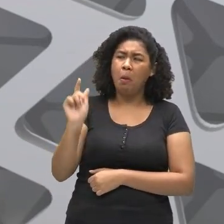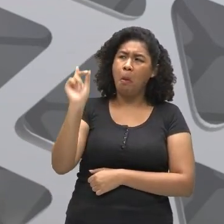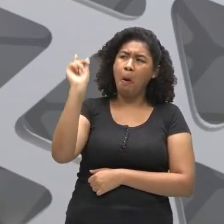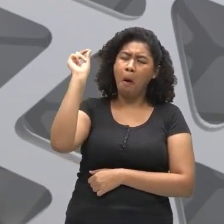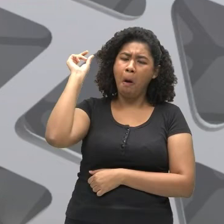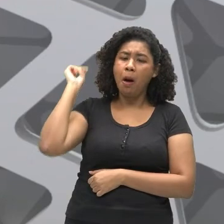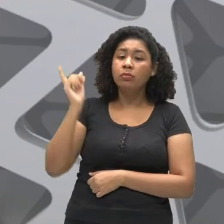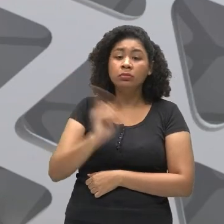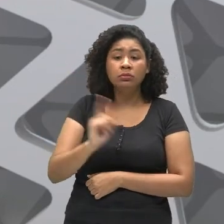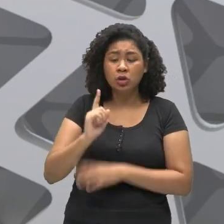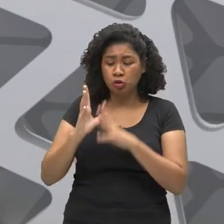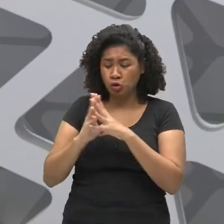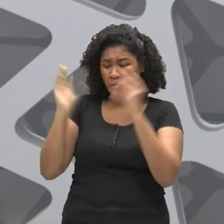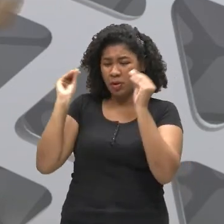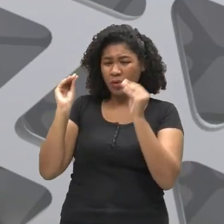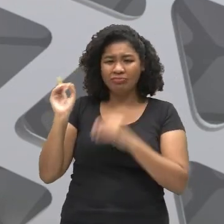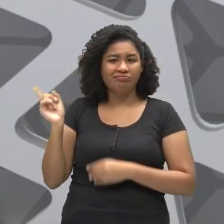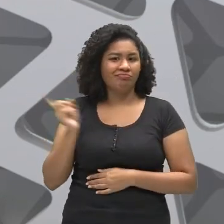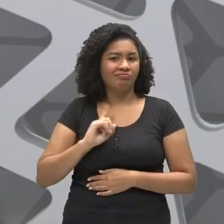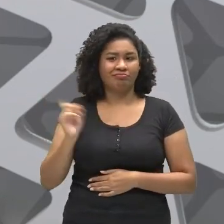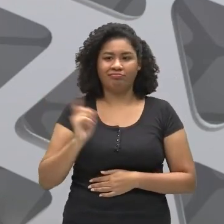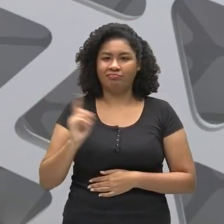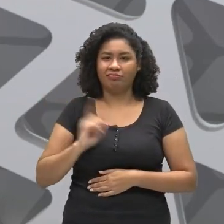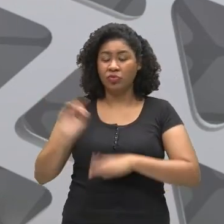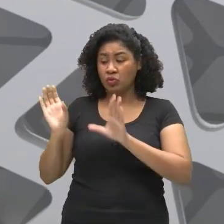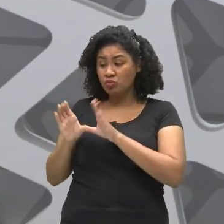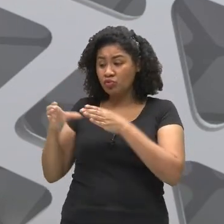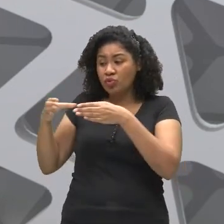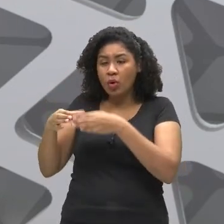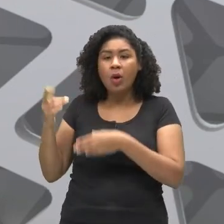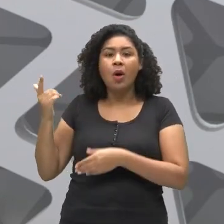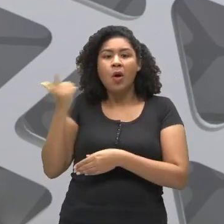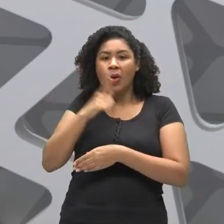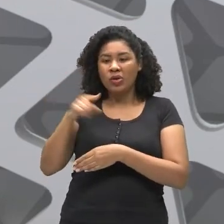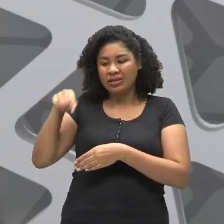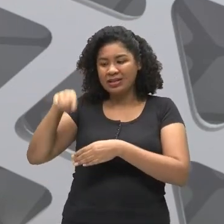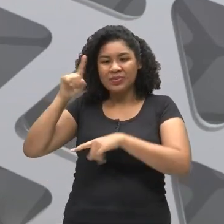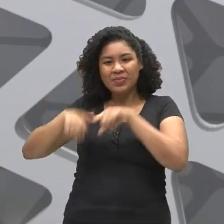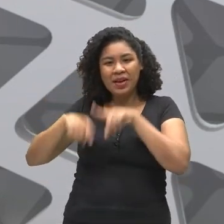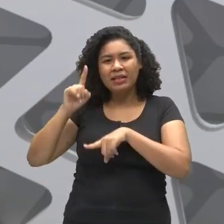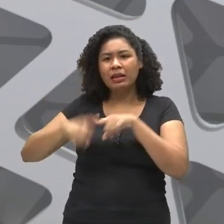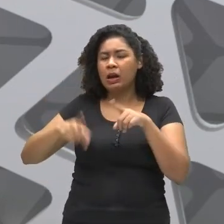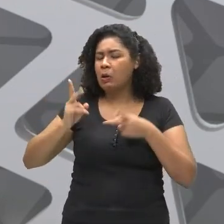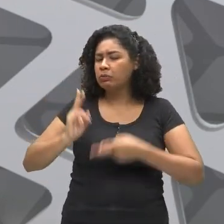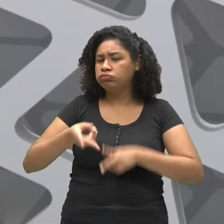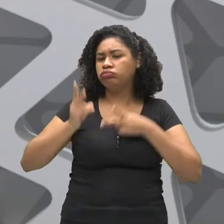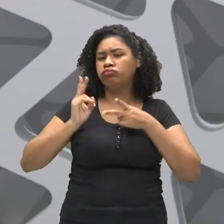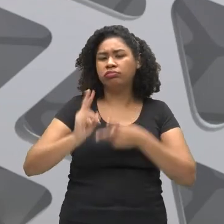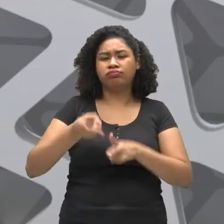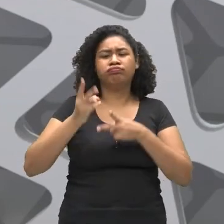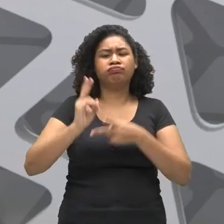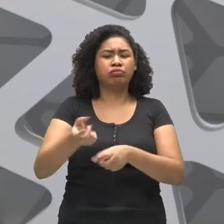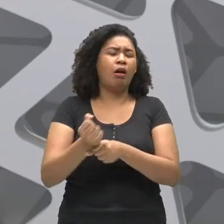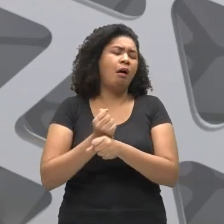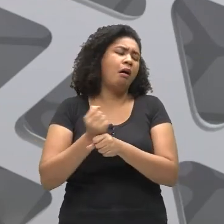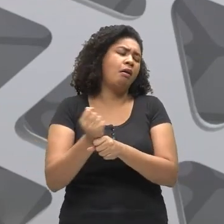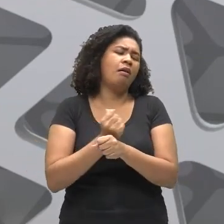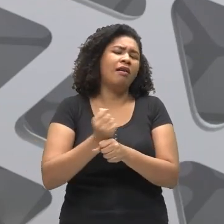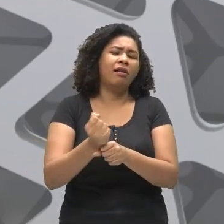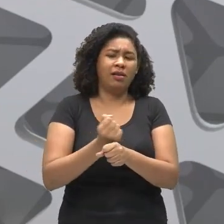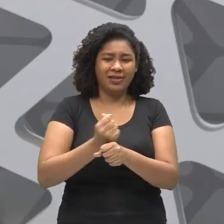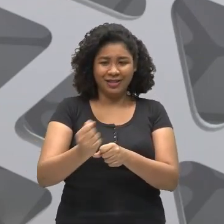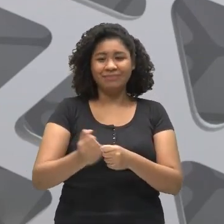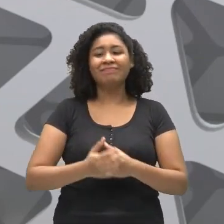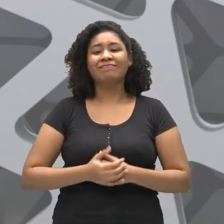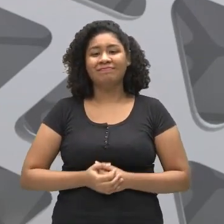não desapareceu. O concílio conseguiu fazer com que esse material perdurasse, perdurasse e perdurasse. E